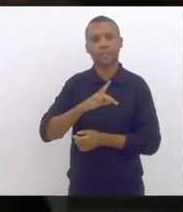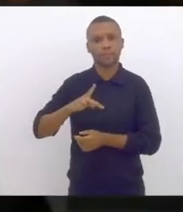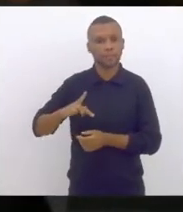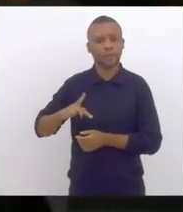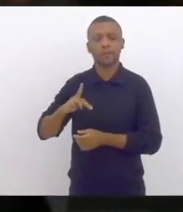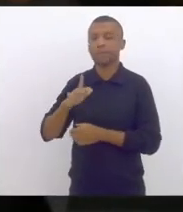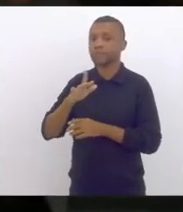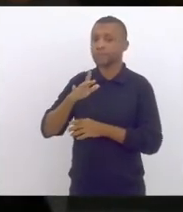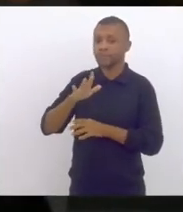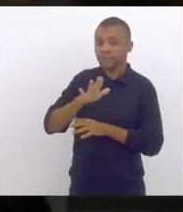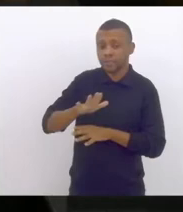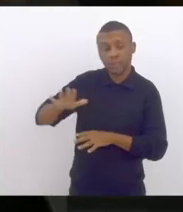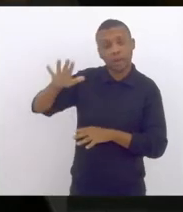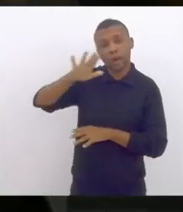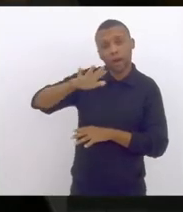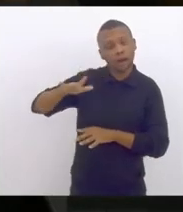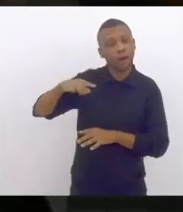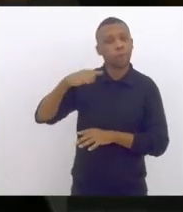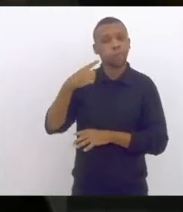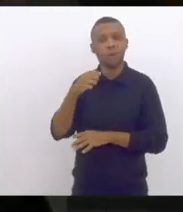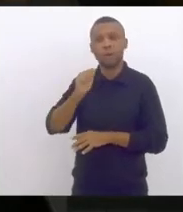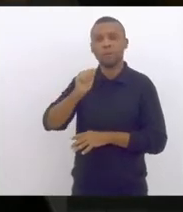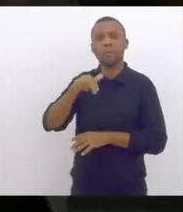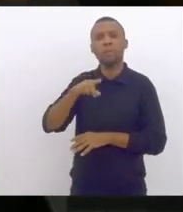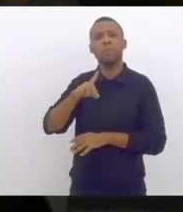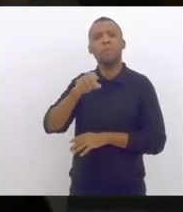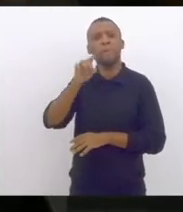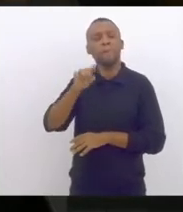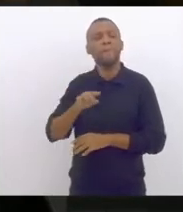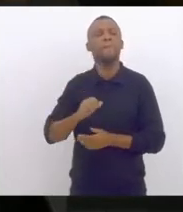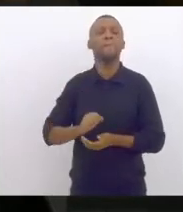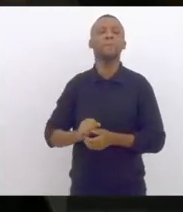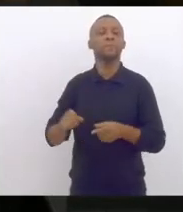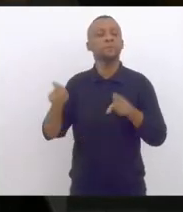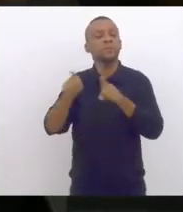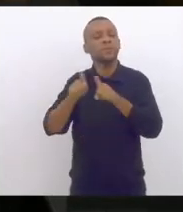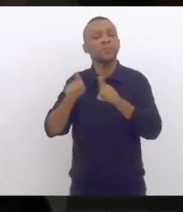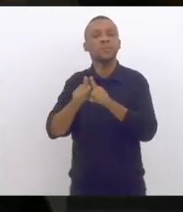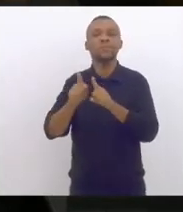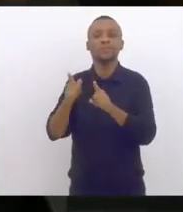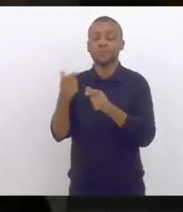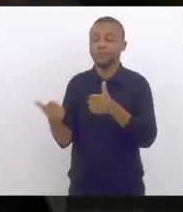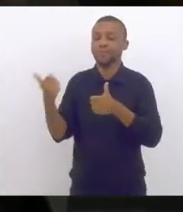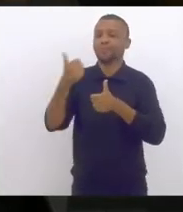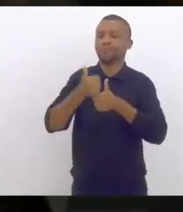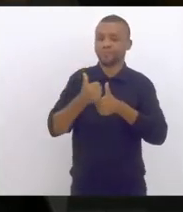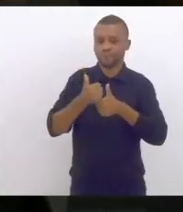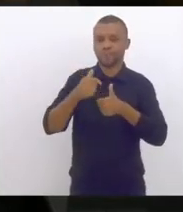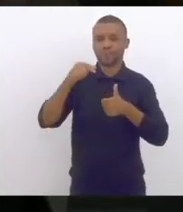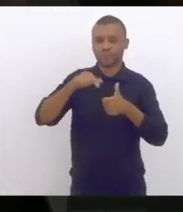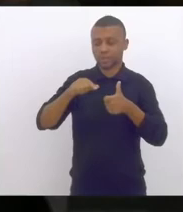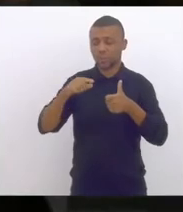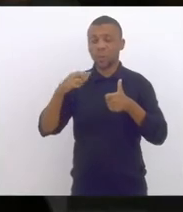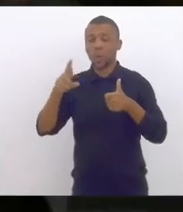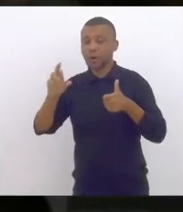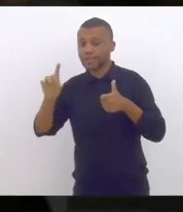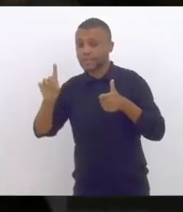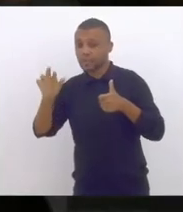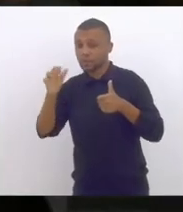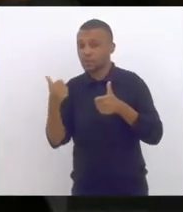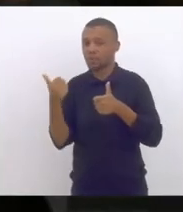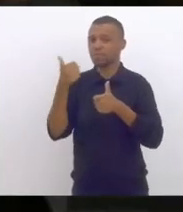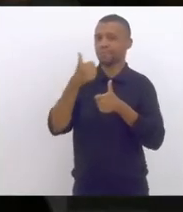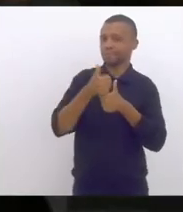geral, que é o doutor André, também foi sucedido pelo doutor Rodrigo, que também uma das